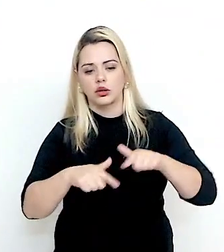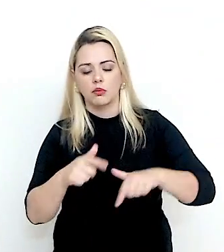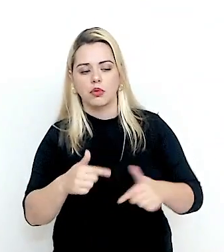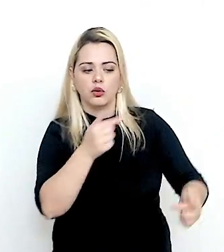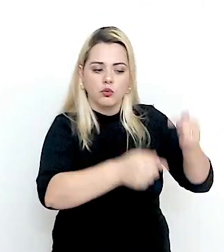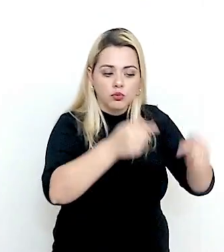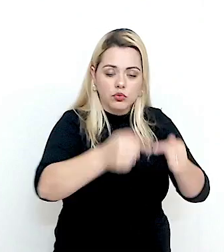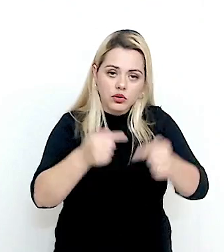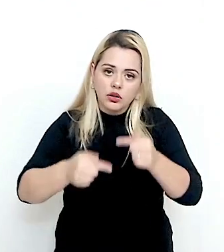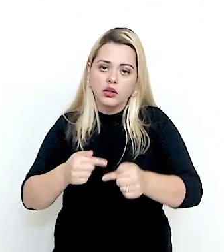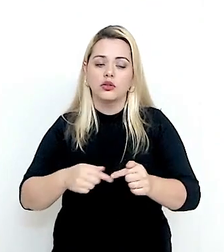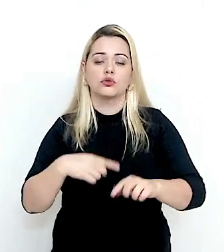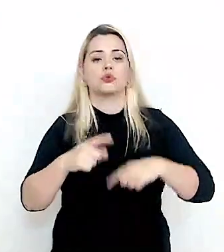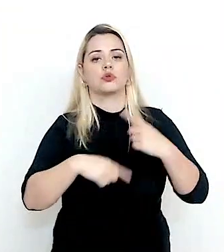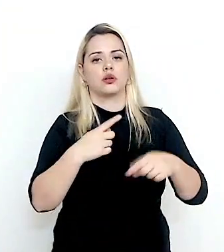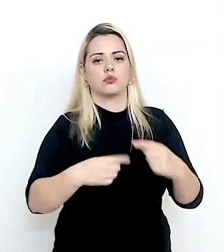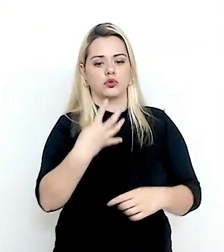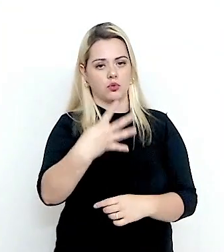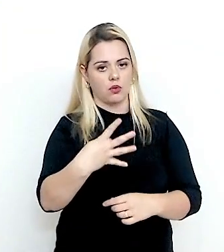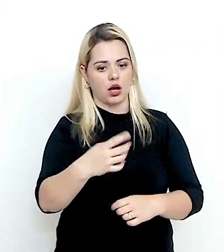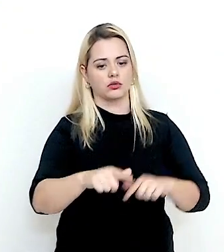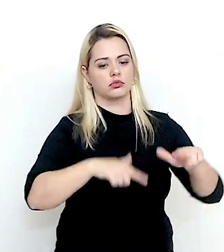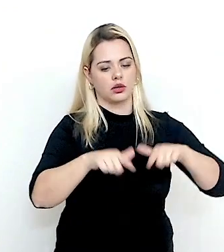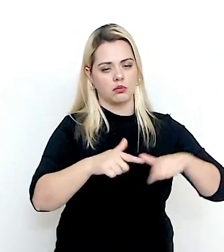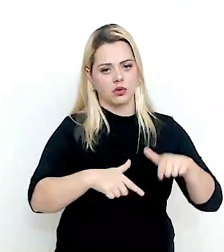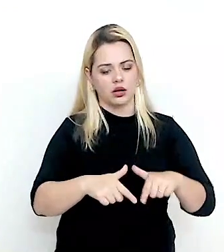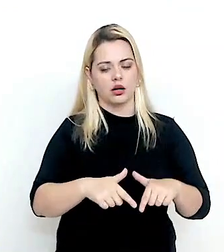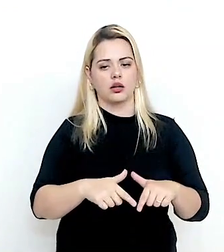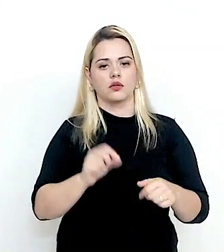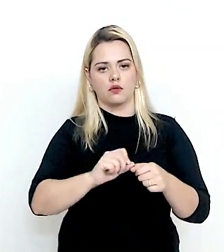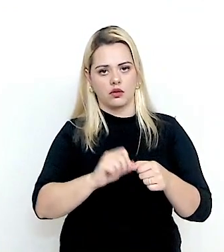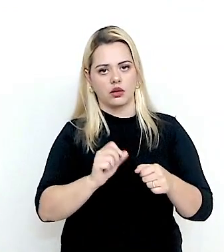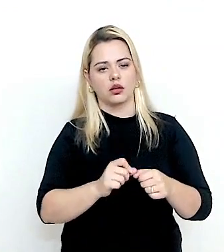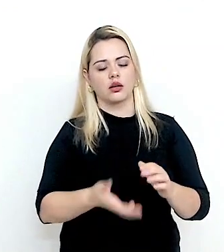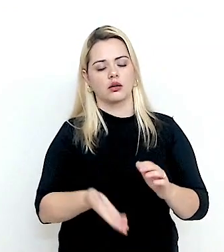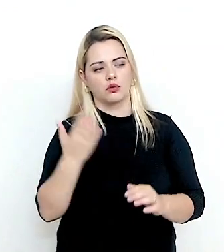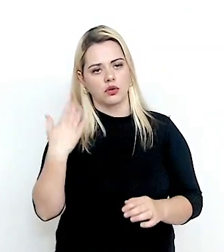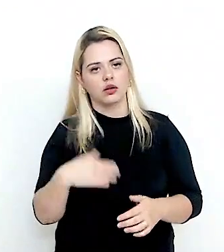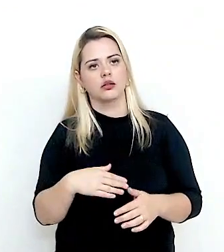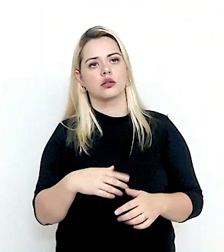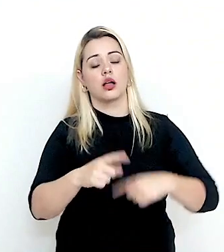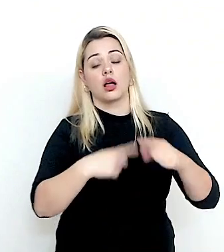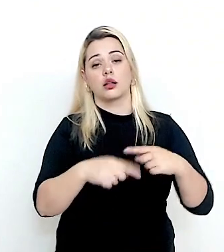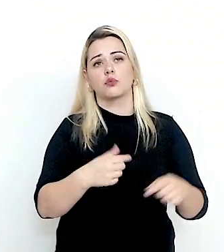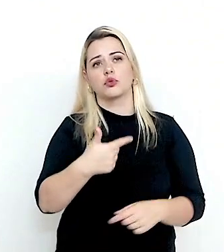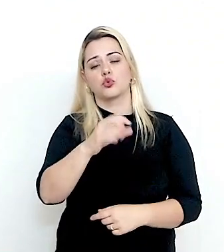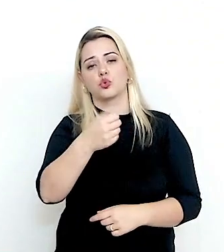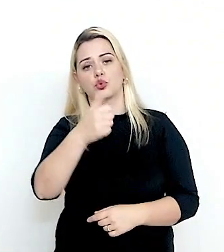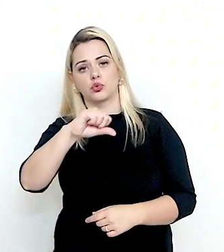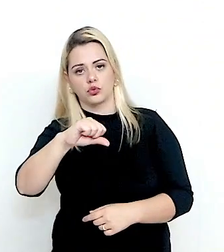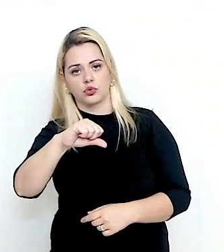políticas. Desde então, foram realizadas 4 sessões do mecanismo, a última dessas sessões em Ulan Bator, em